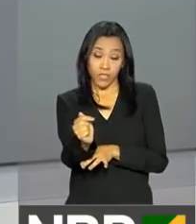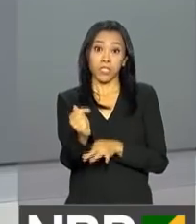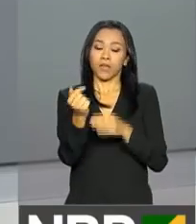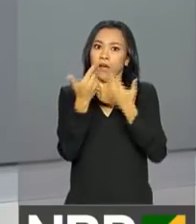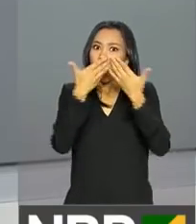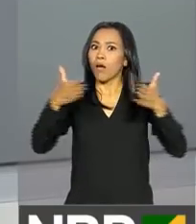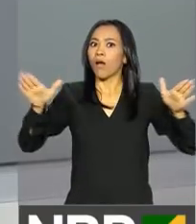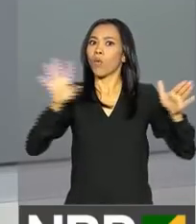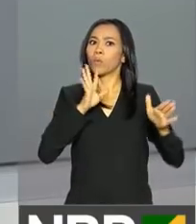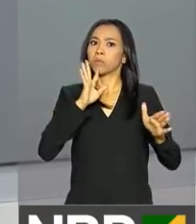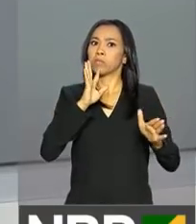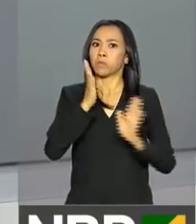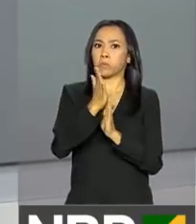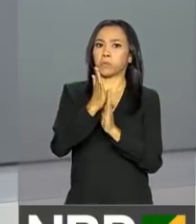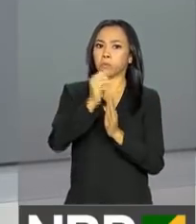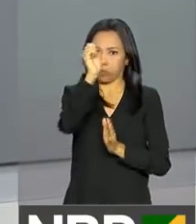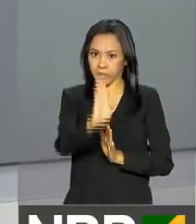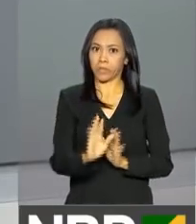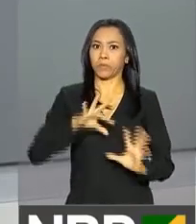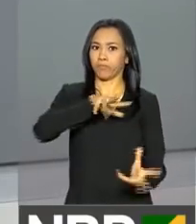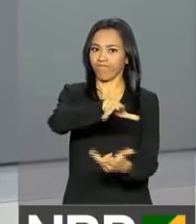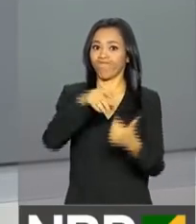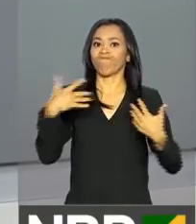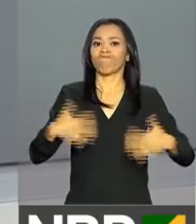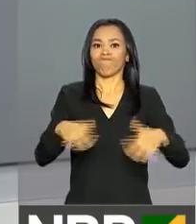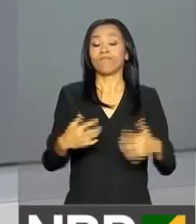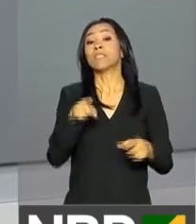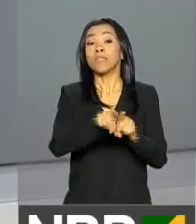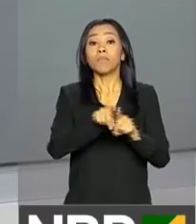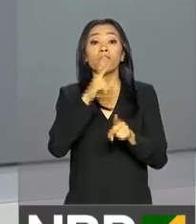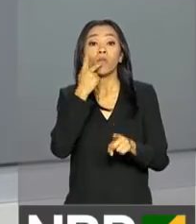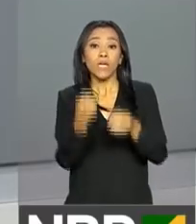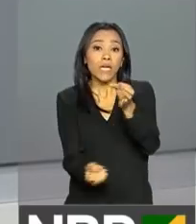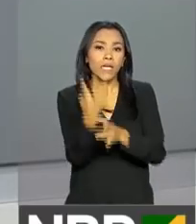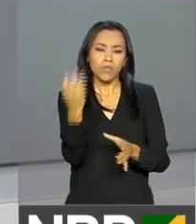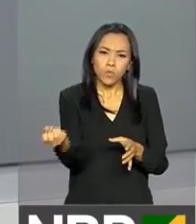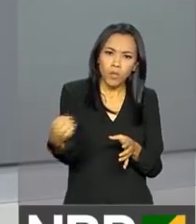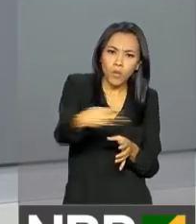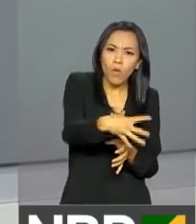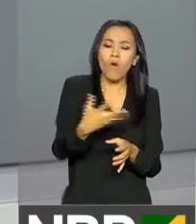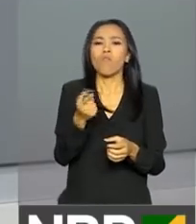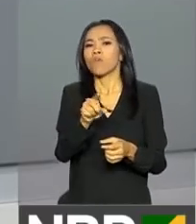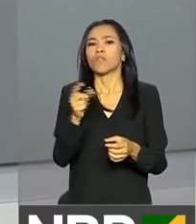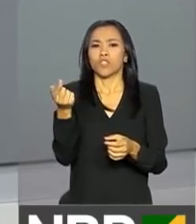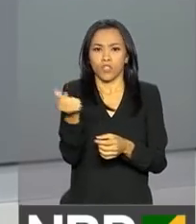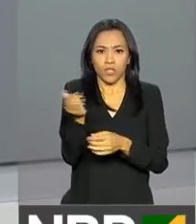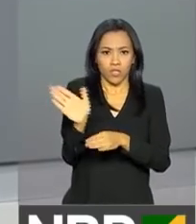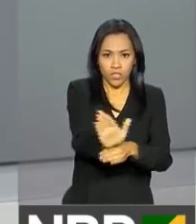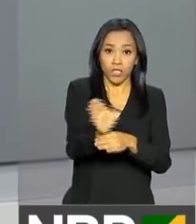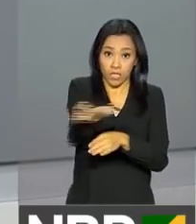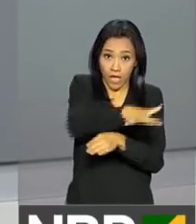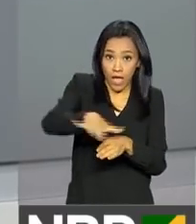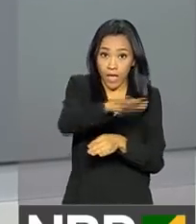reconhecimento internacional do país o ministro da defesa falou também sobre a criação de uma nova linha de financiamento para a indústria de defesa